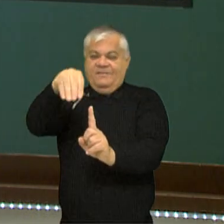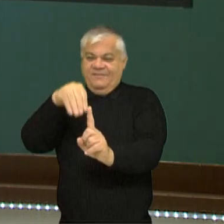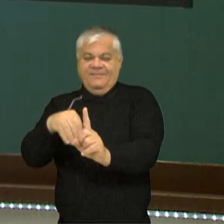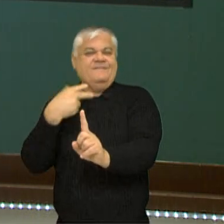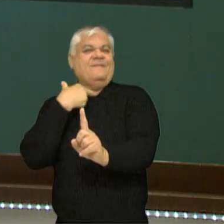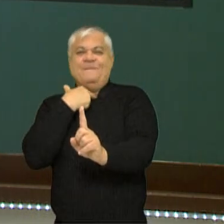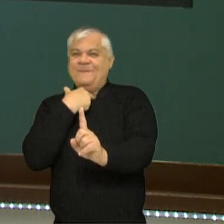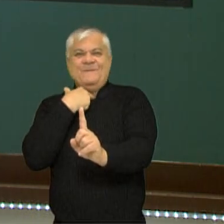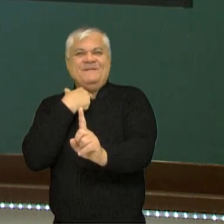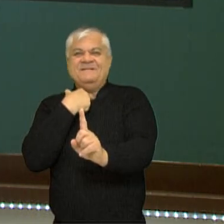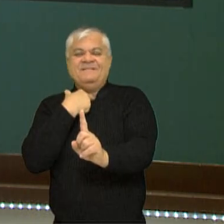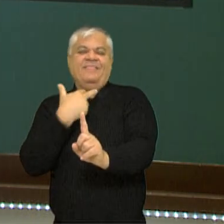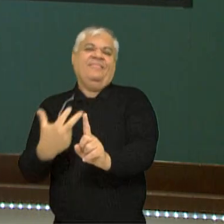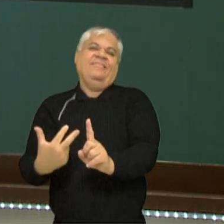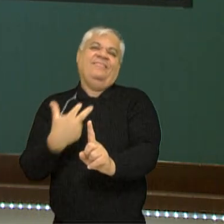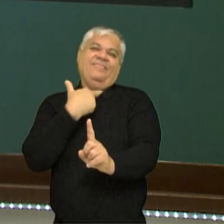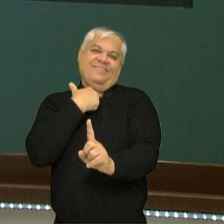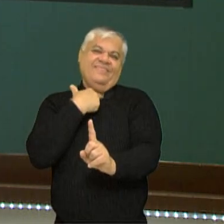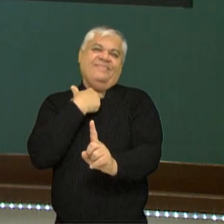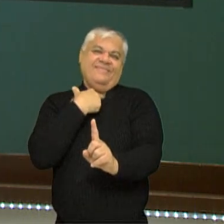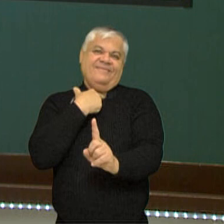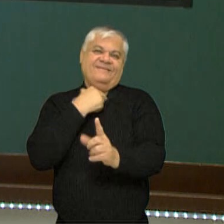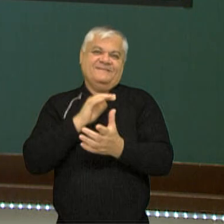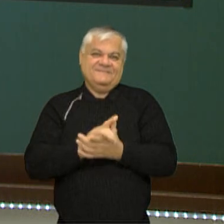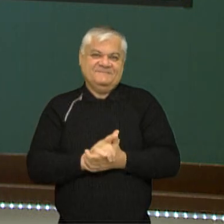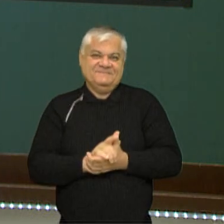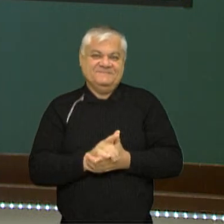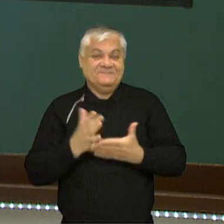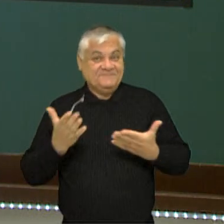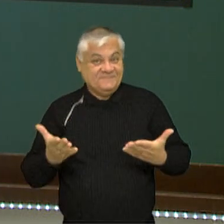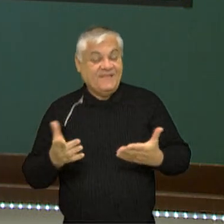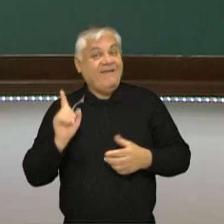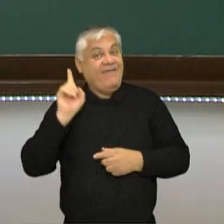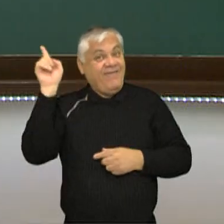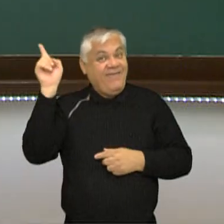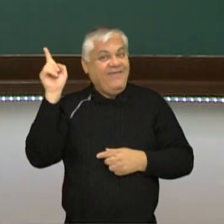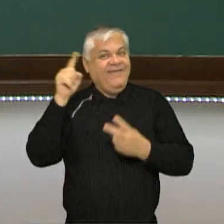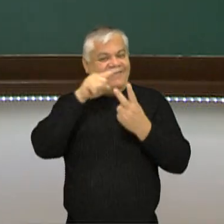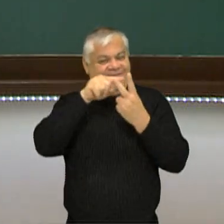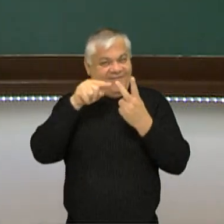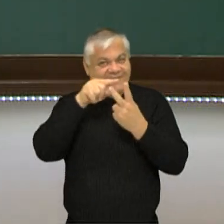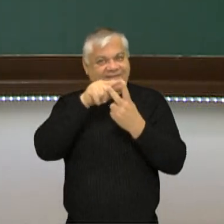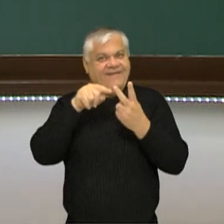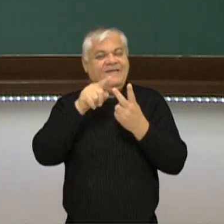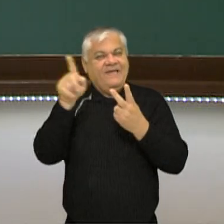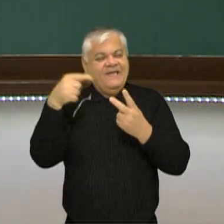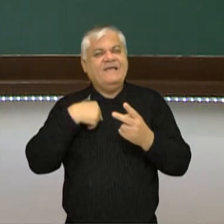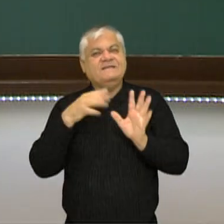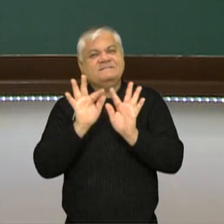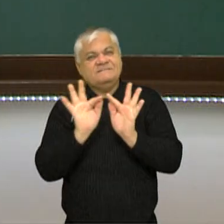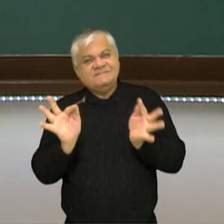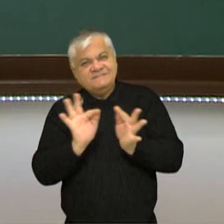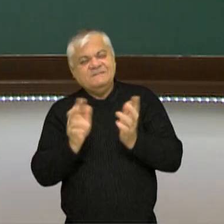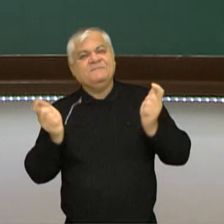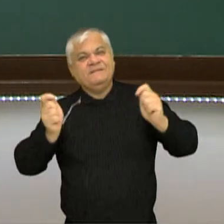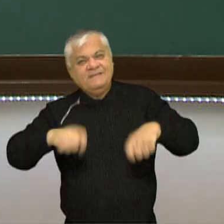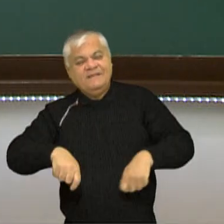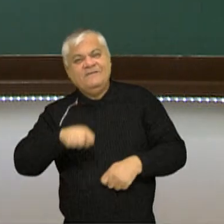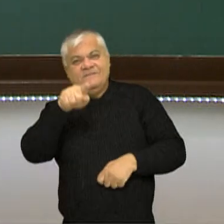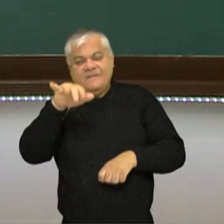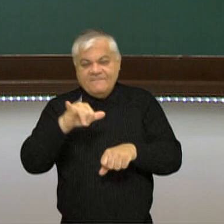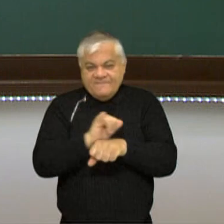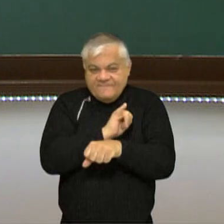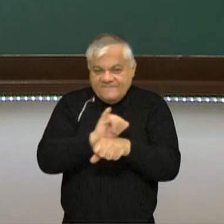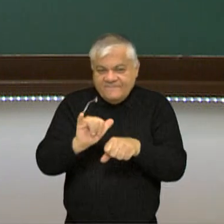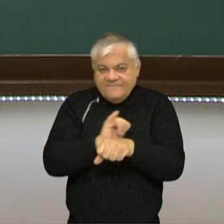coluna que está atacada pela outra torre. Então essa já é uma posição bem mais fácil de você construir no